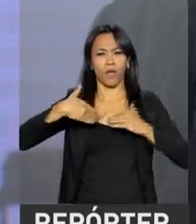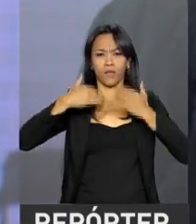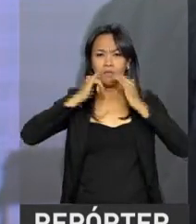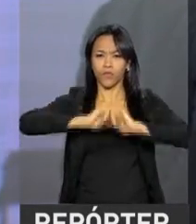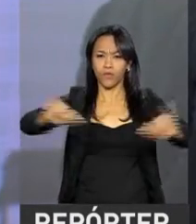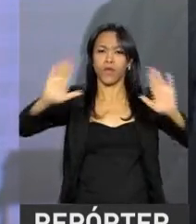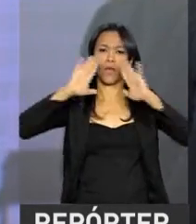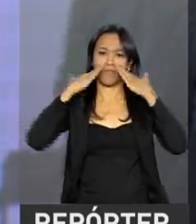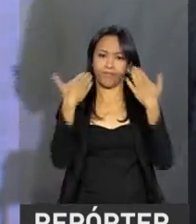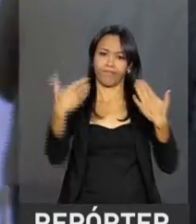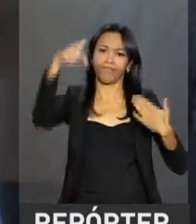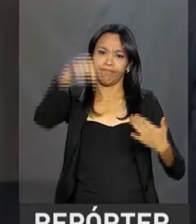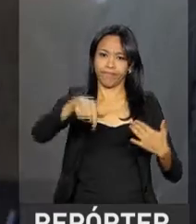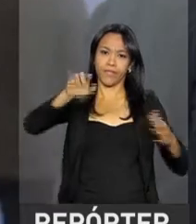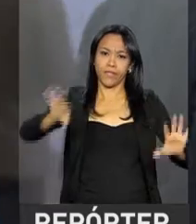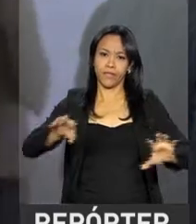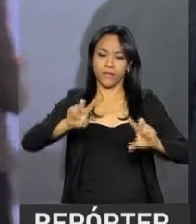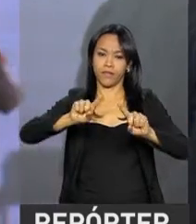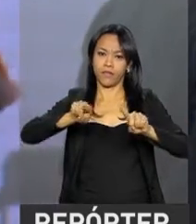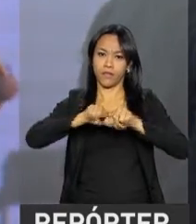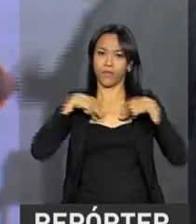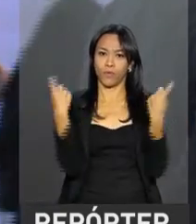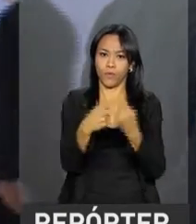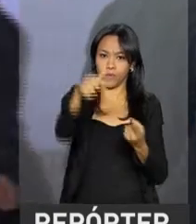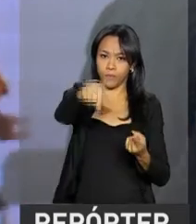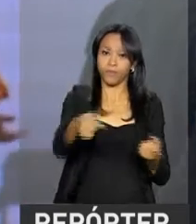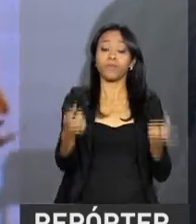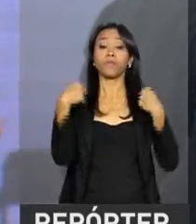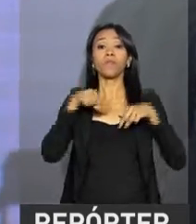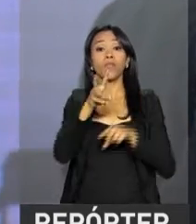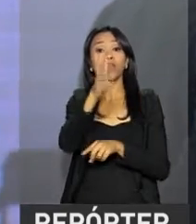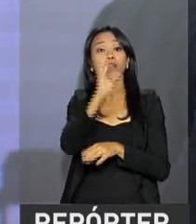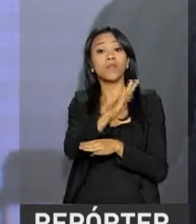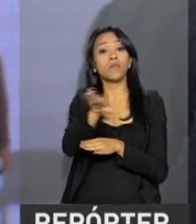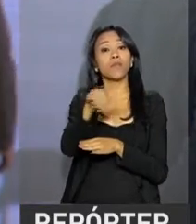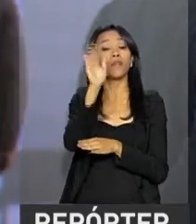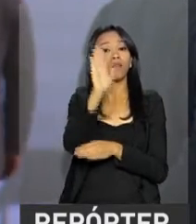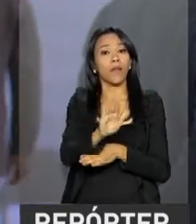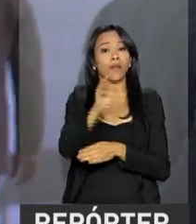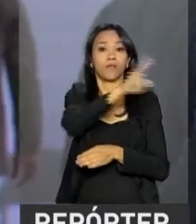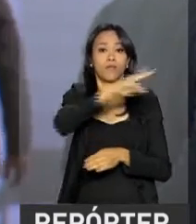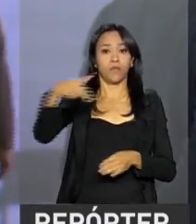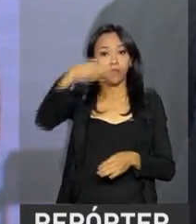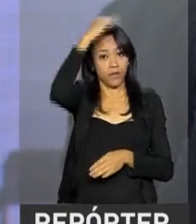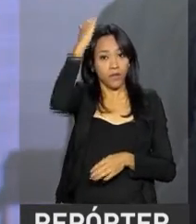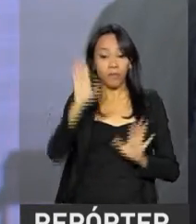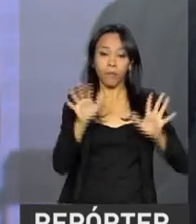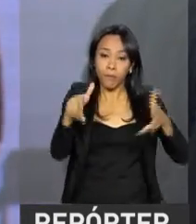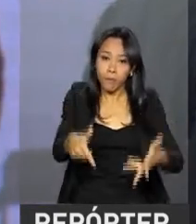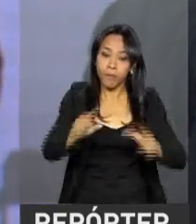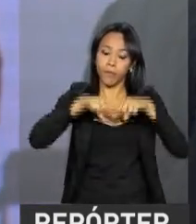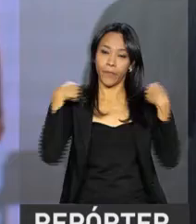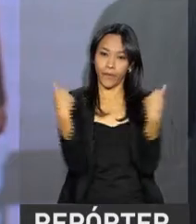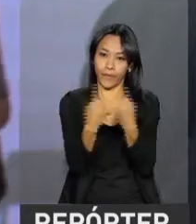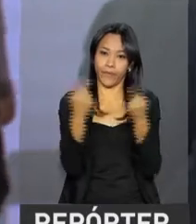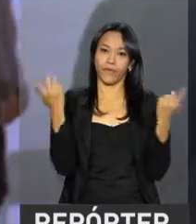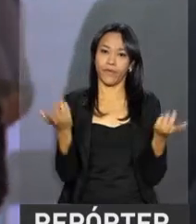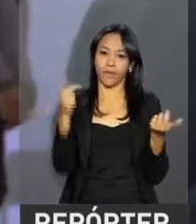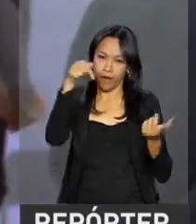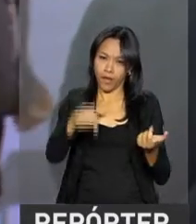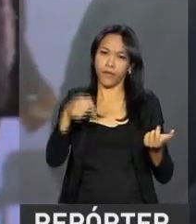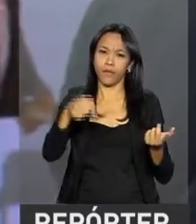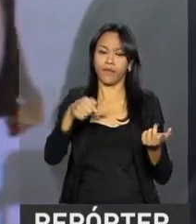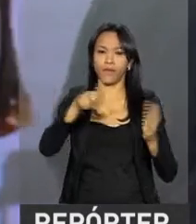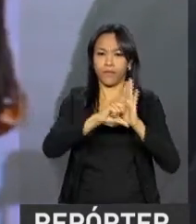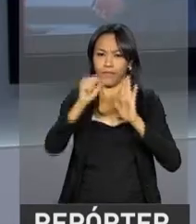da manhã. E às 3h30 da tarde, o presidente Michel Temer participa de uma reunião ministerial aqui no Palácio do Planalto. É